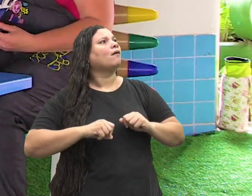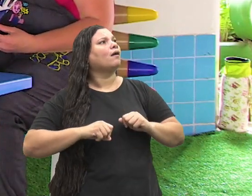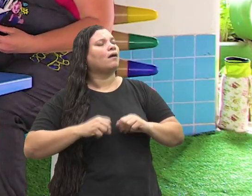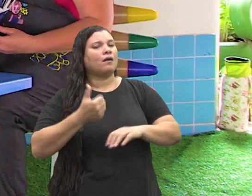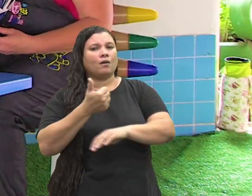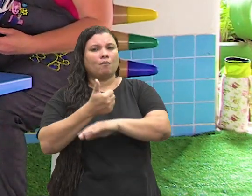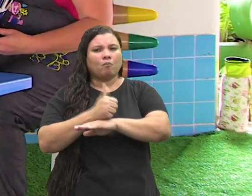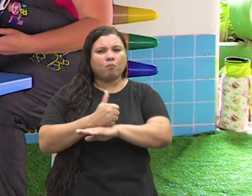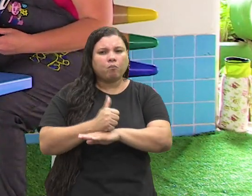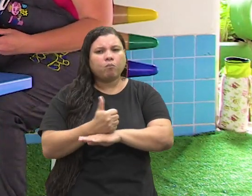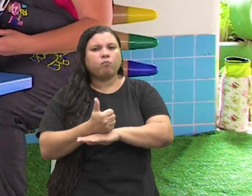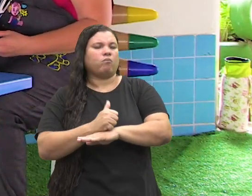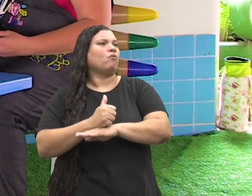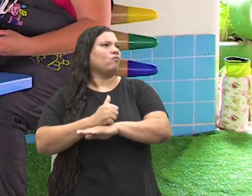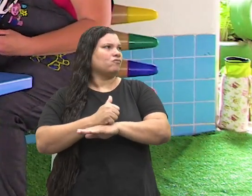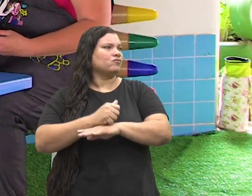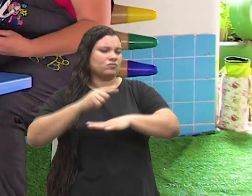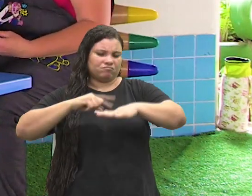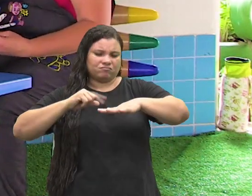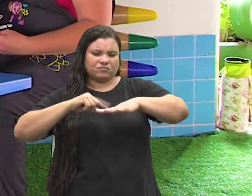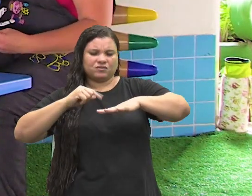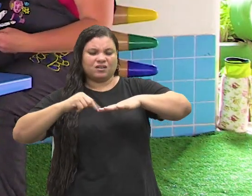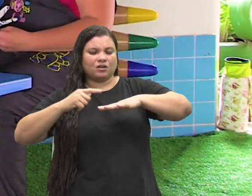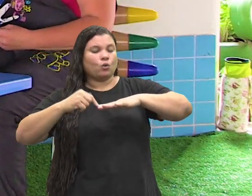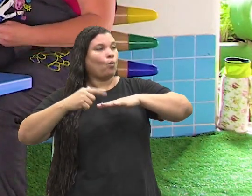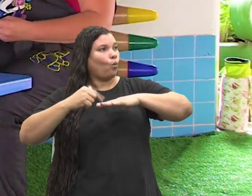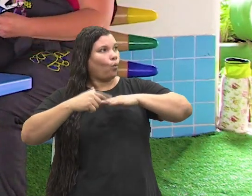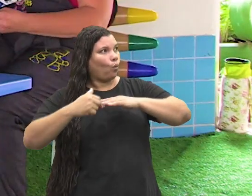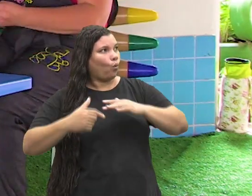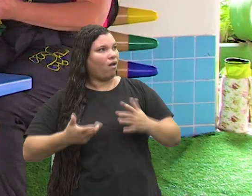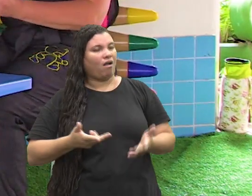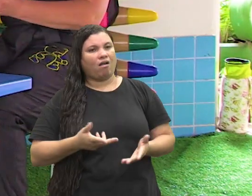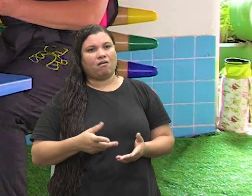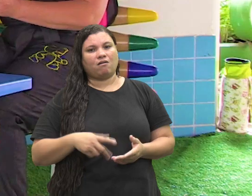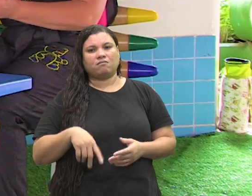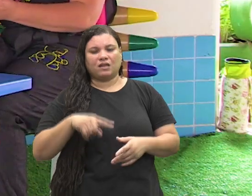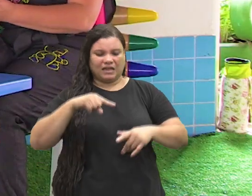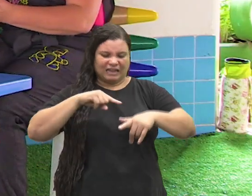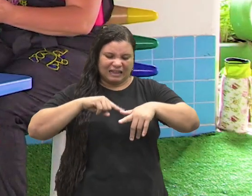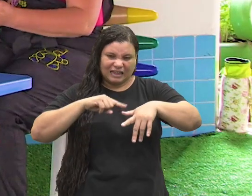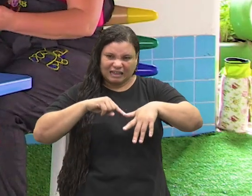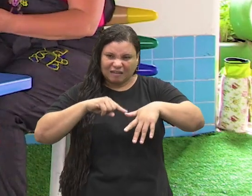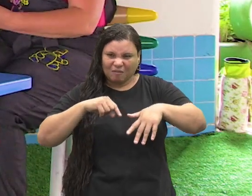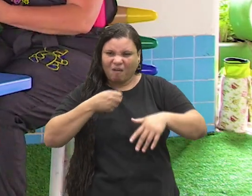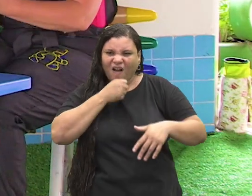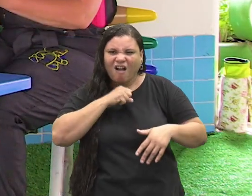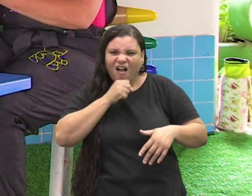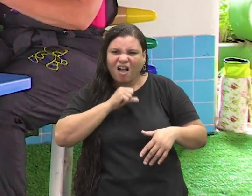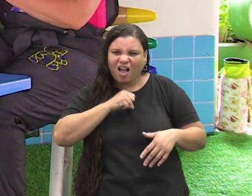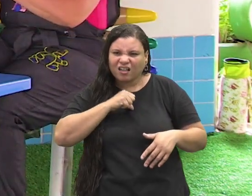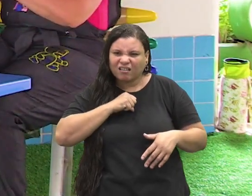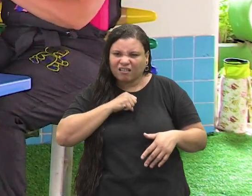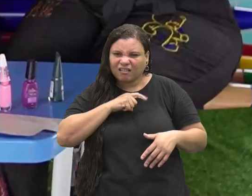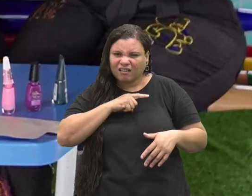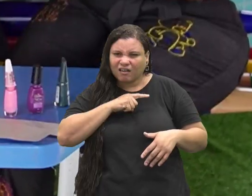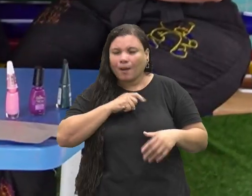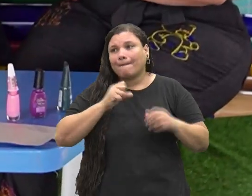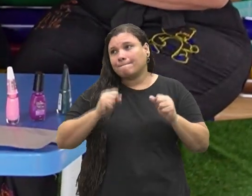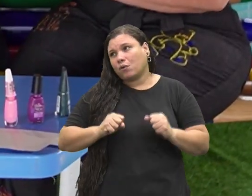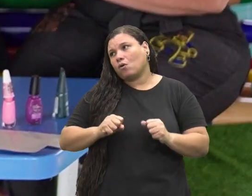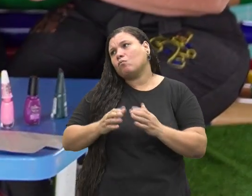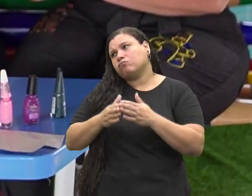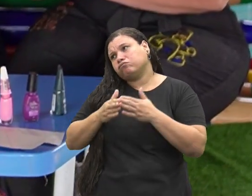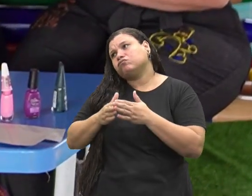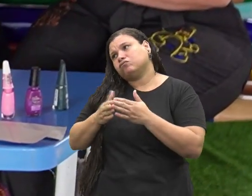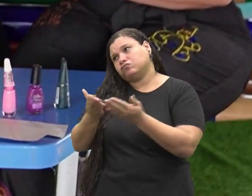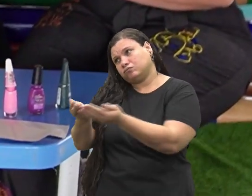elas dão pra gente também. Pronto, Sofia. Faz assim, Sofia. Ah. Agora nós vamos mostrar juntos. Vamos lá? Olha. Vira pra